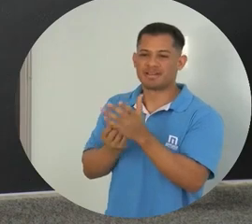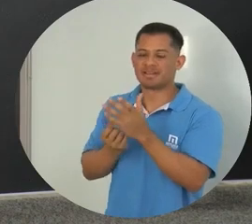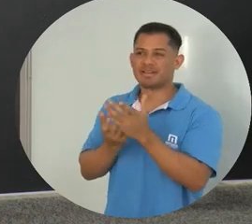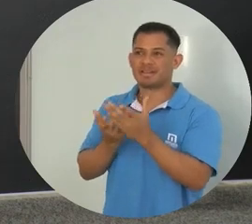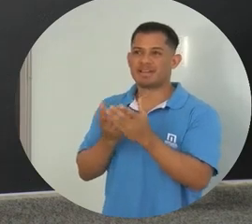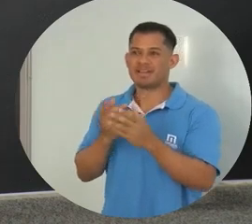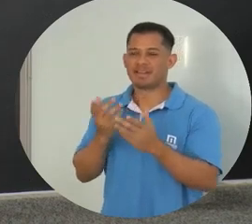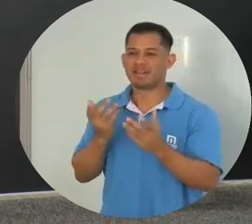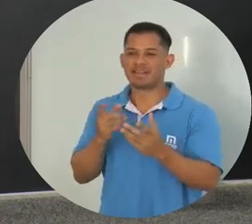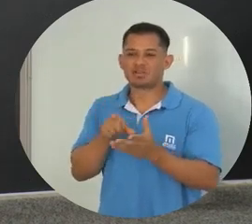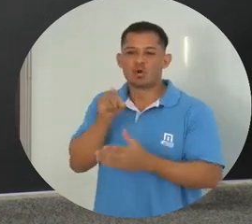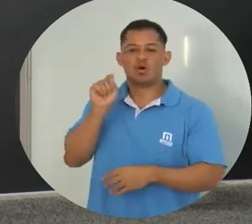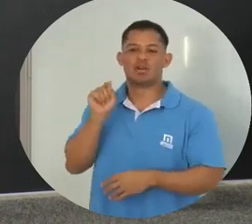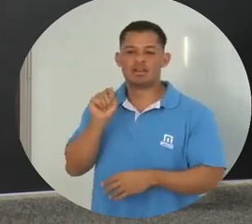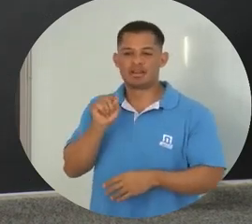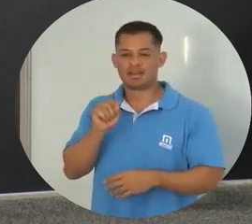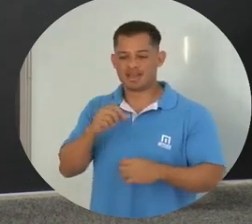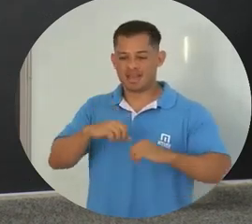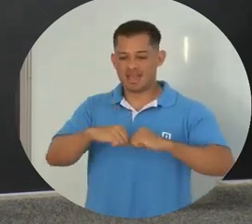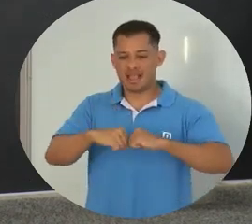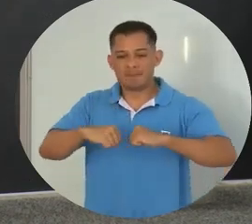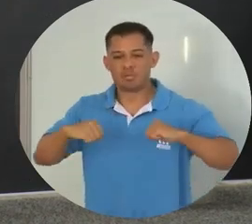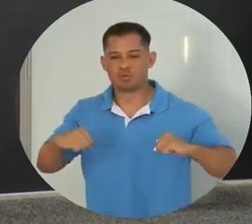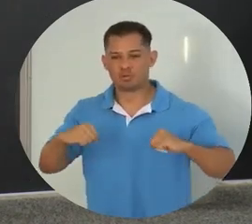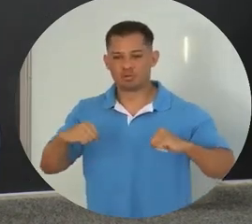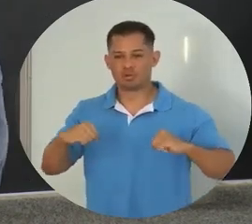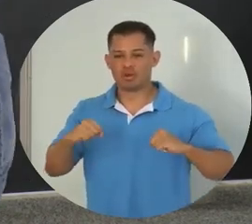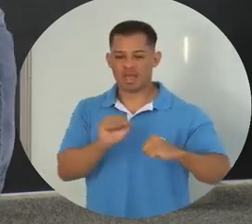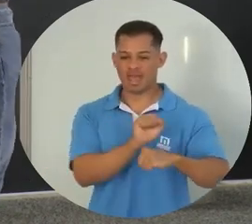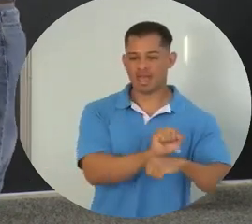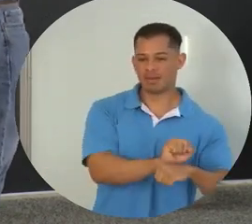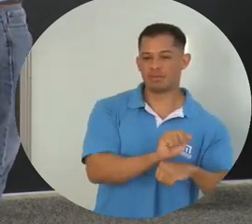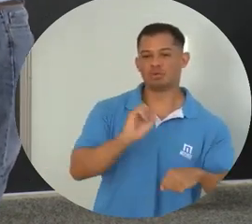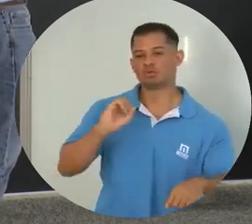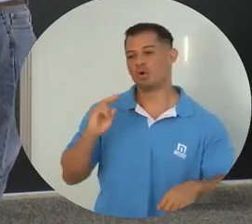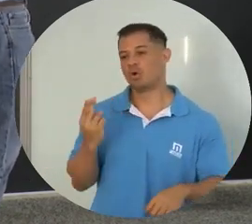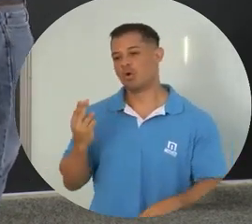empuxo, seja repouso, seja ativo.